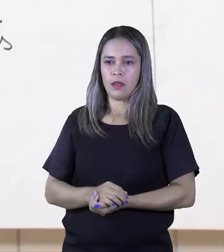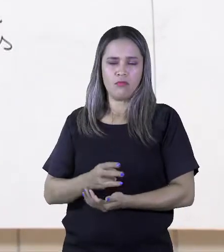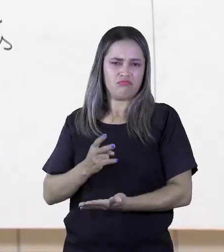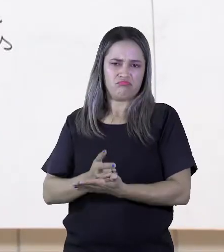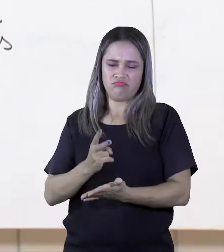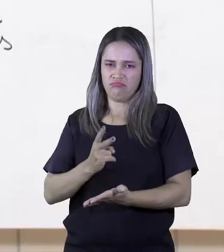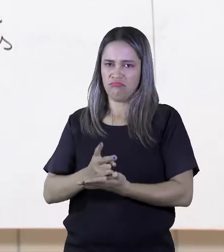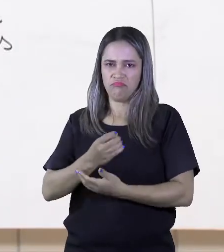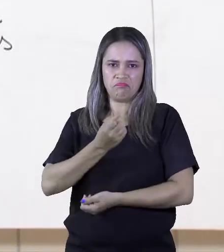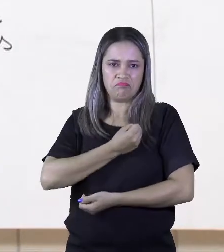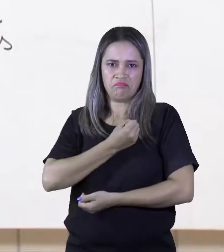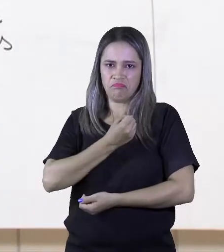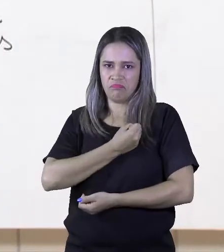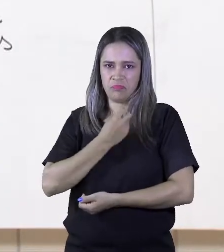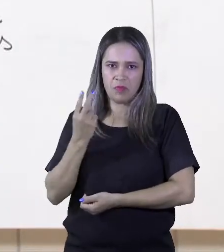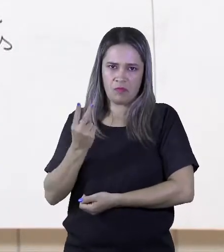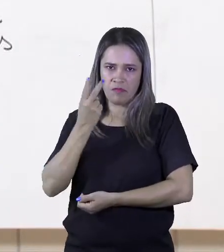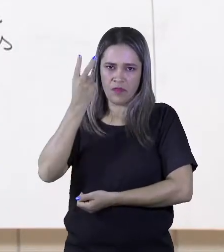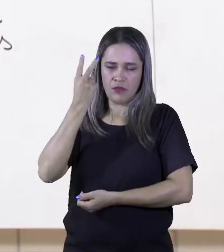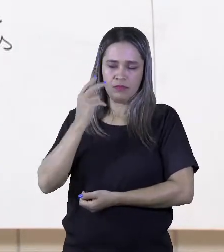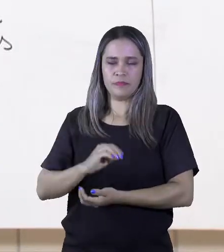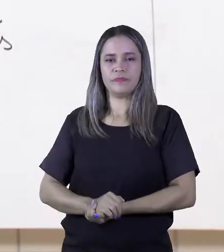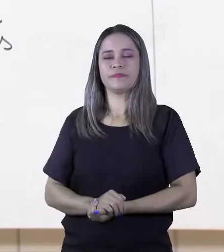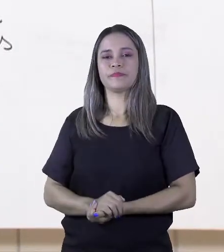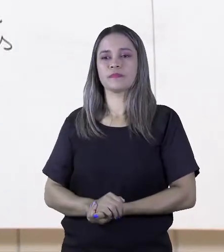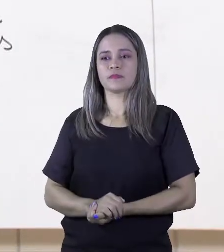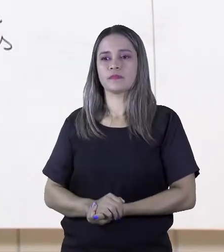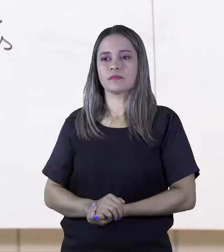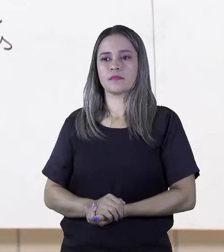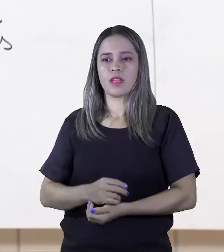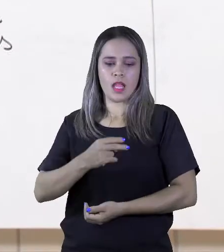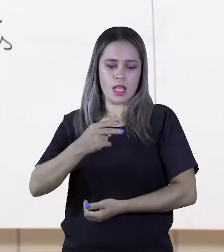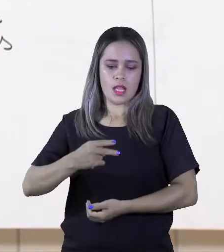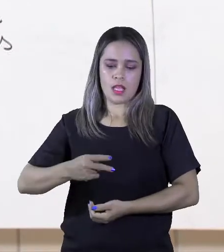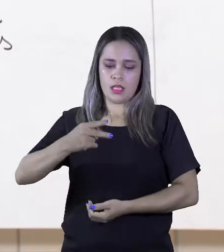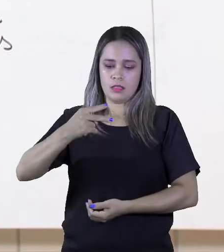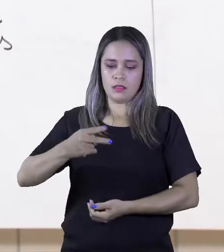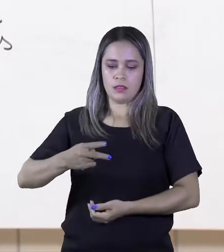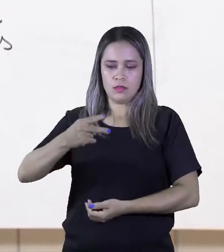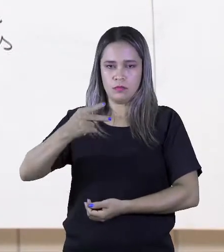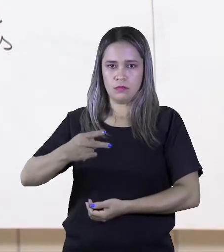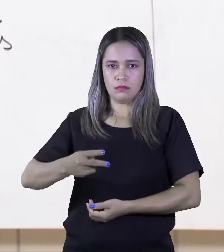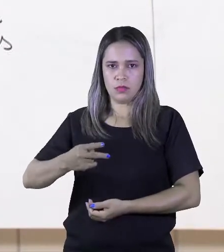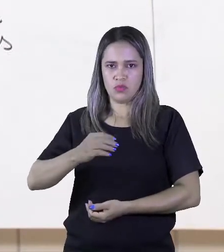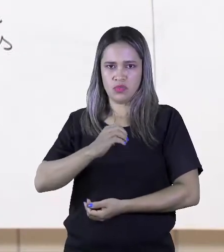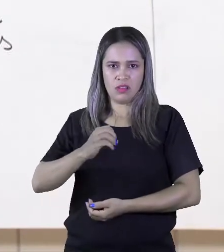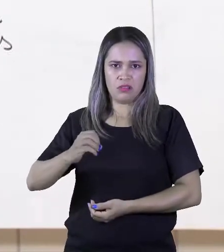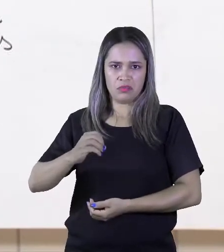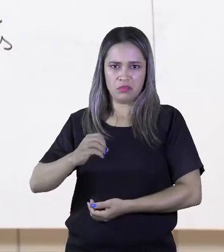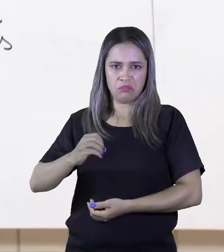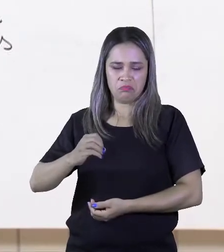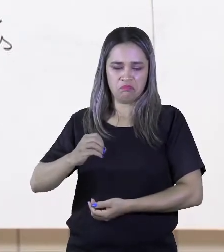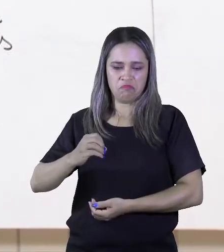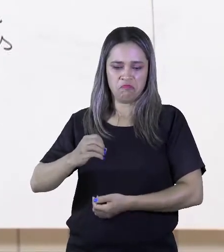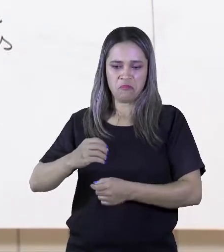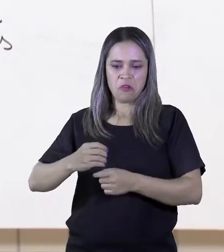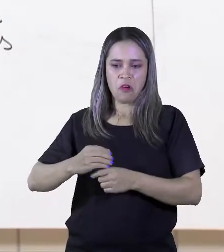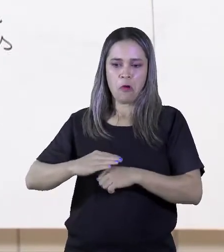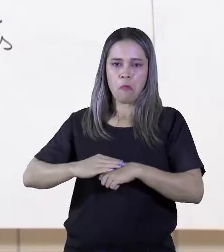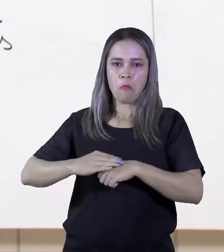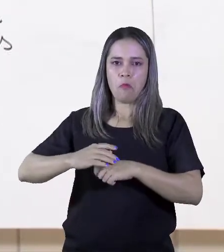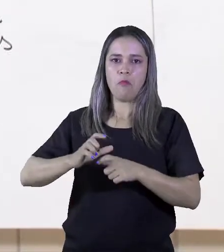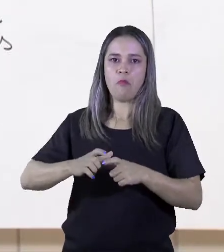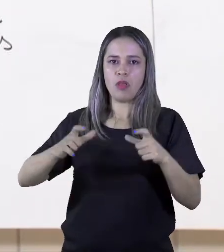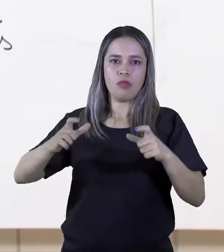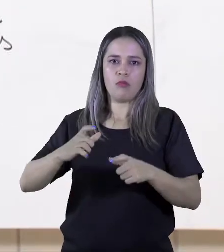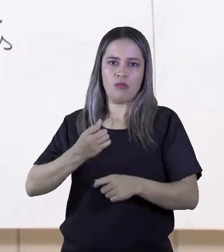continuou com o mesmo valor, tá, pessoal? Essas 2 casas aqui, essas 2 ordens com 0, não alteraram a minha resposta,